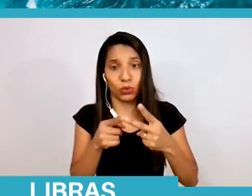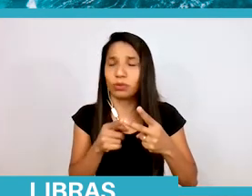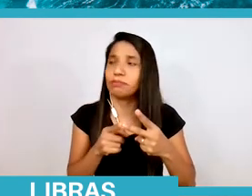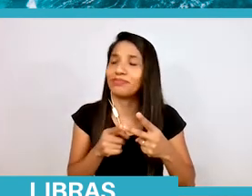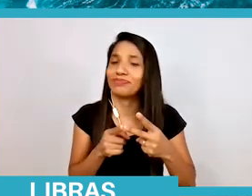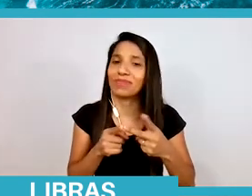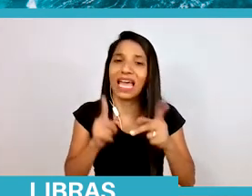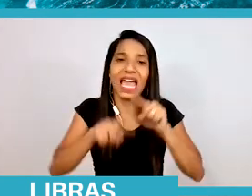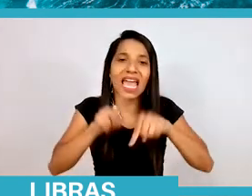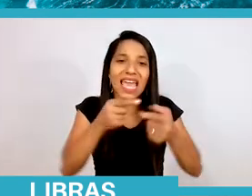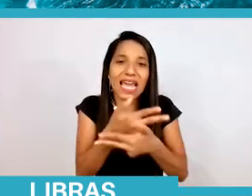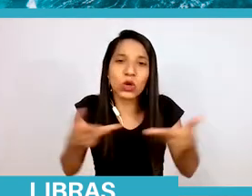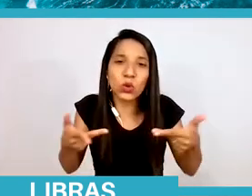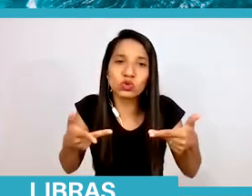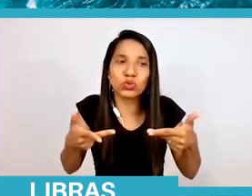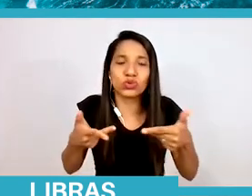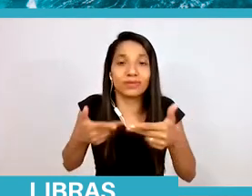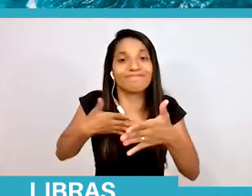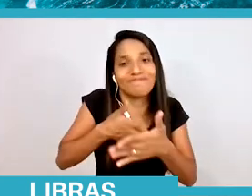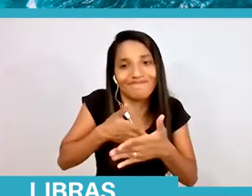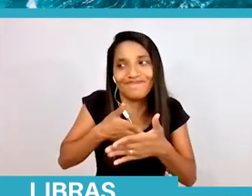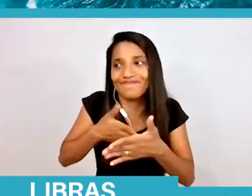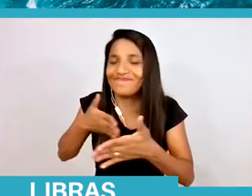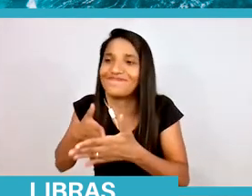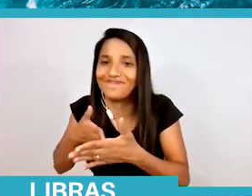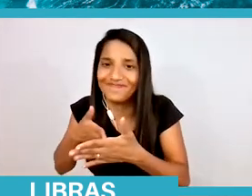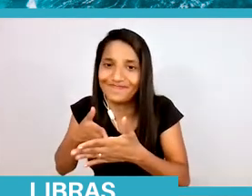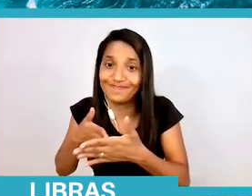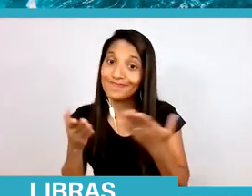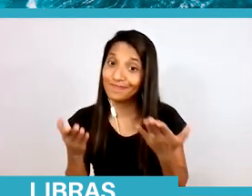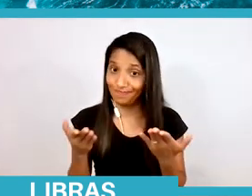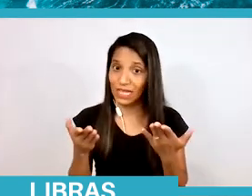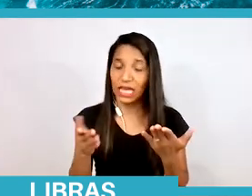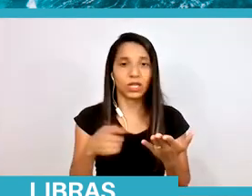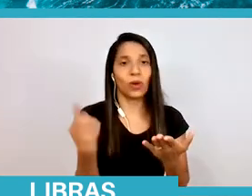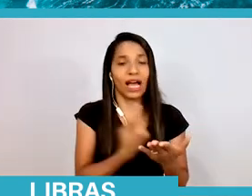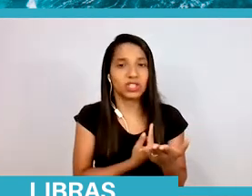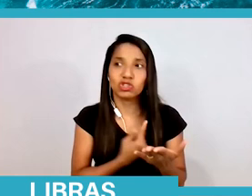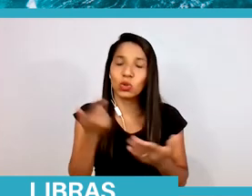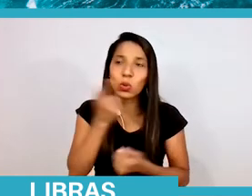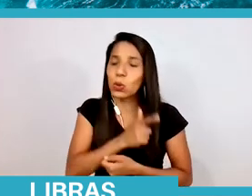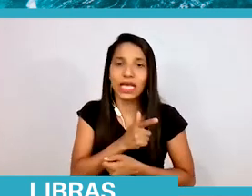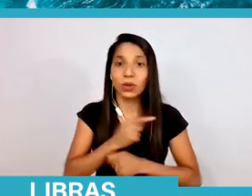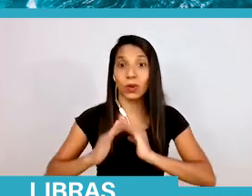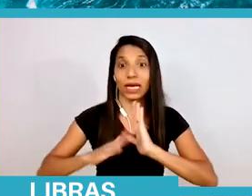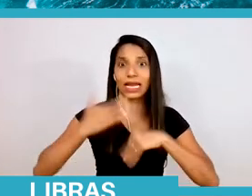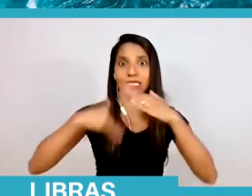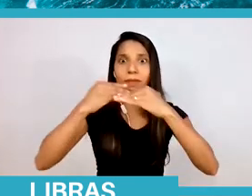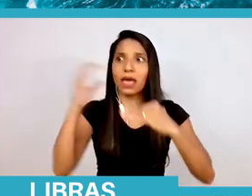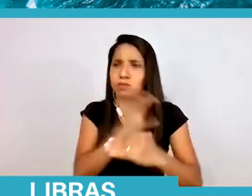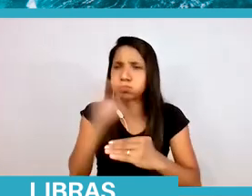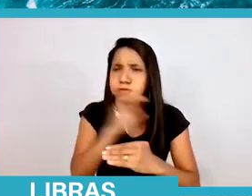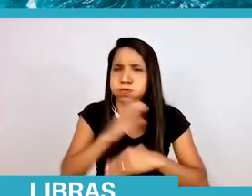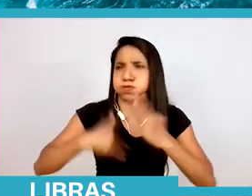indo atrás de captar investimento para conseguir ter um crescimento orgânico acelerado, essa falta de recursos